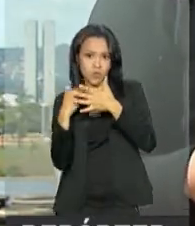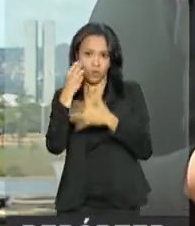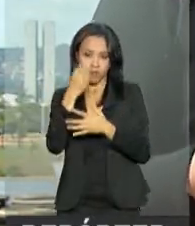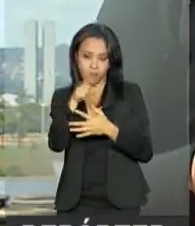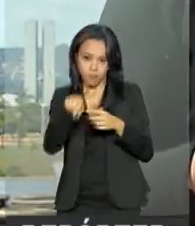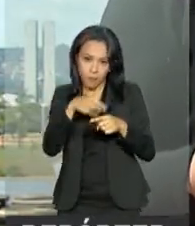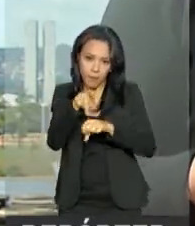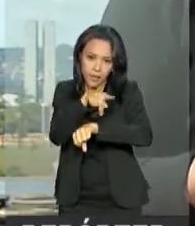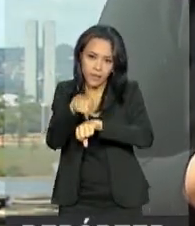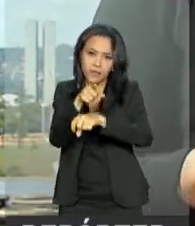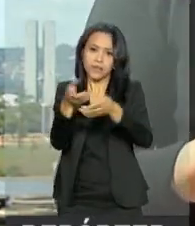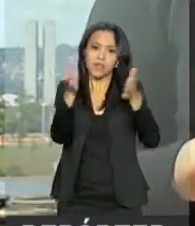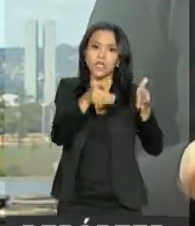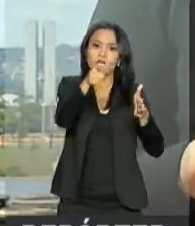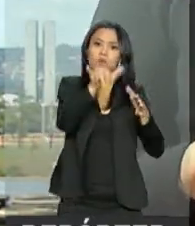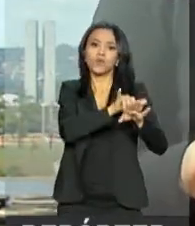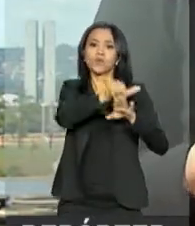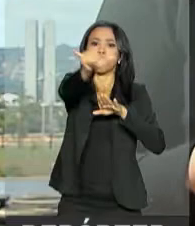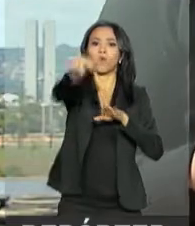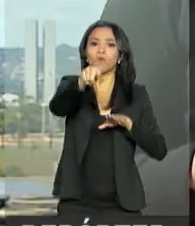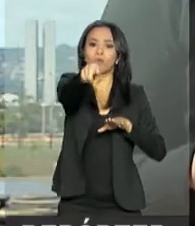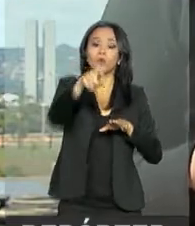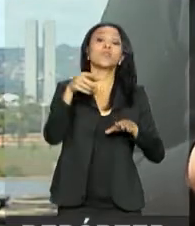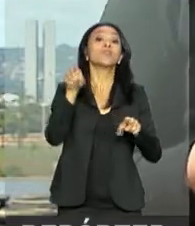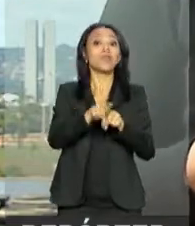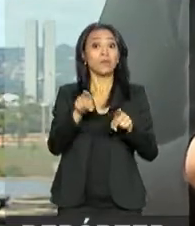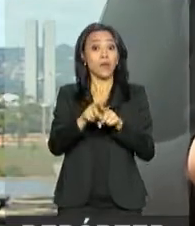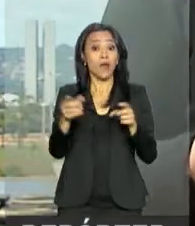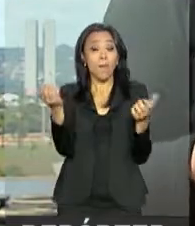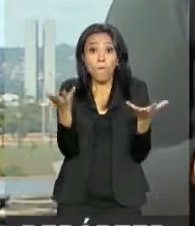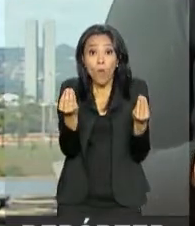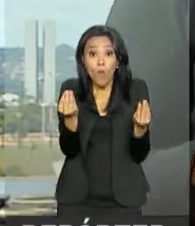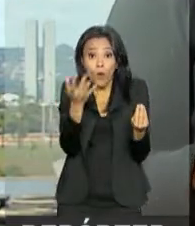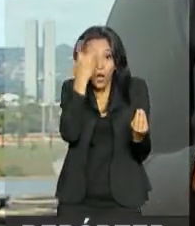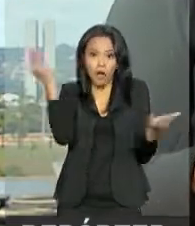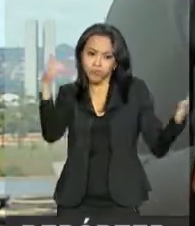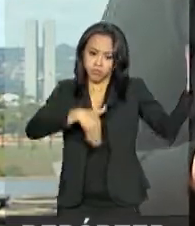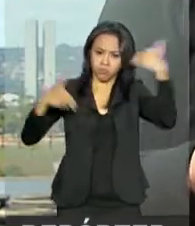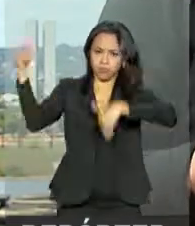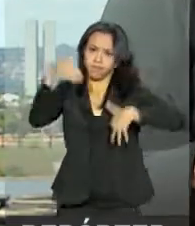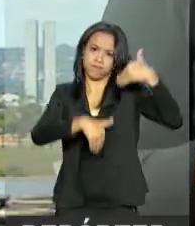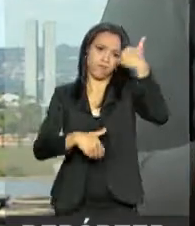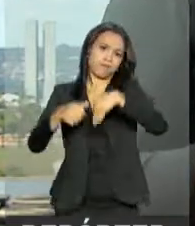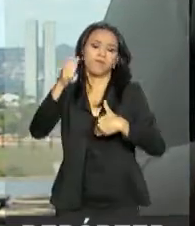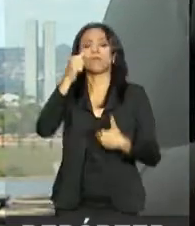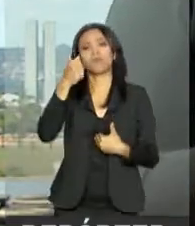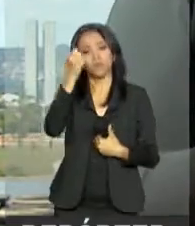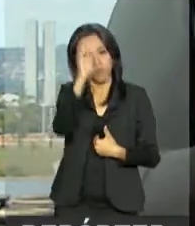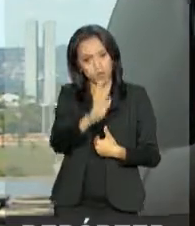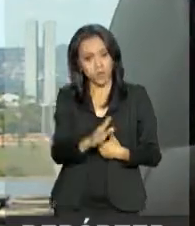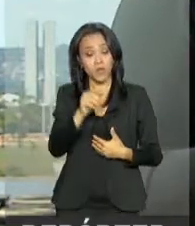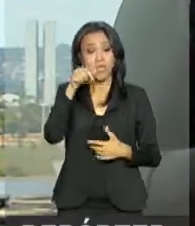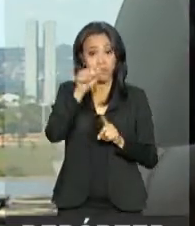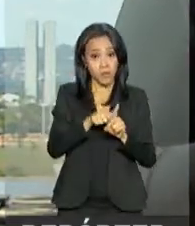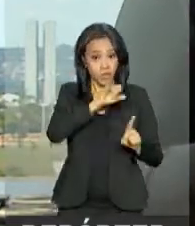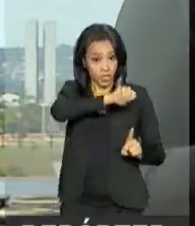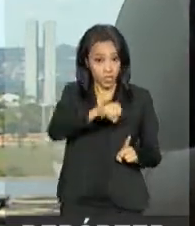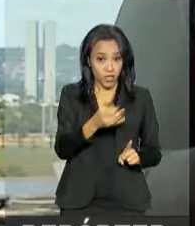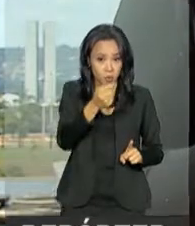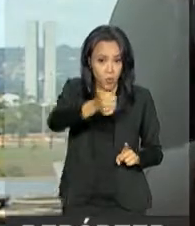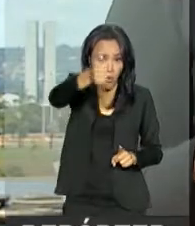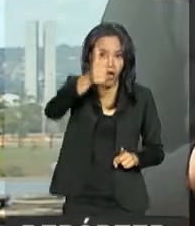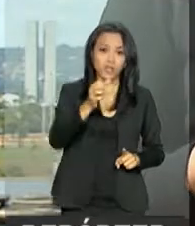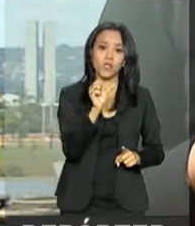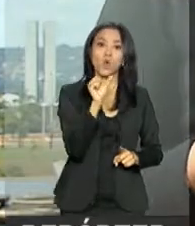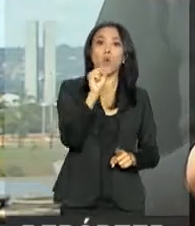conhecidos como voo charter, contribuíram para o aumento do número de turistas pelo país. Só em janeiro deste ano, quase